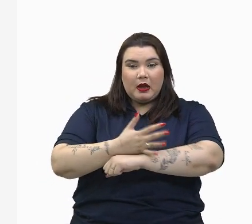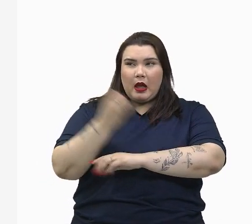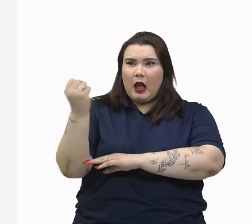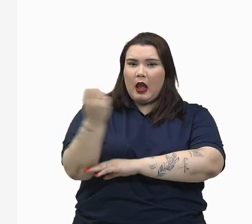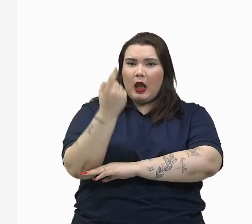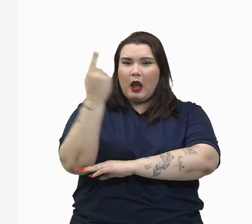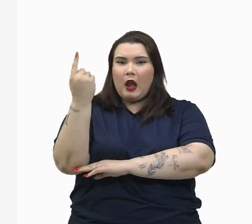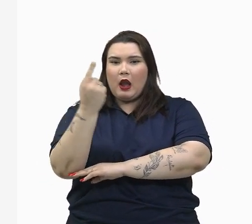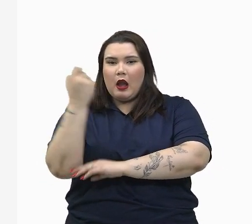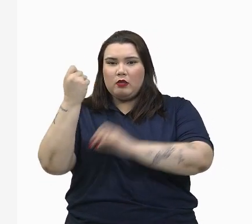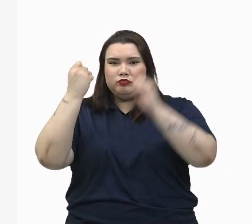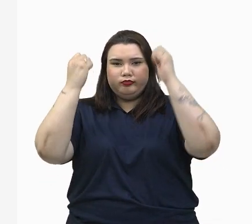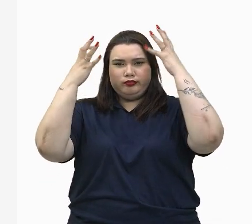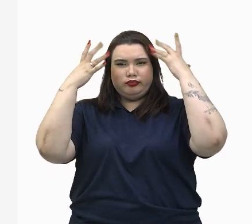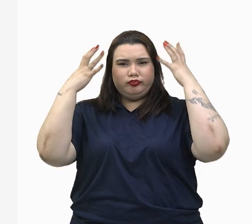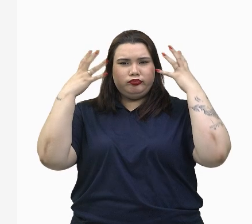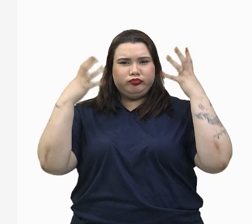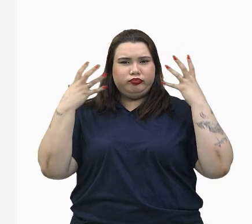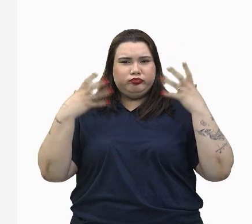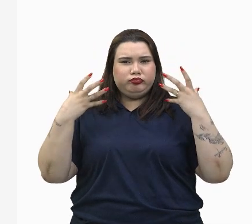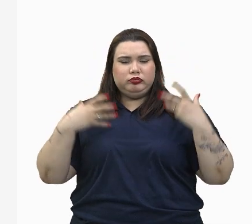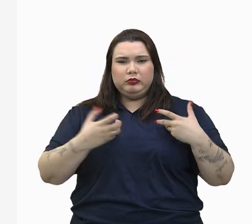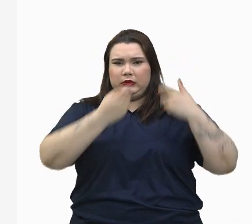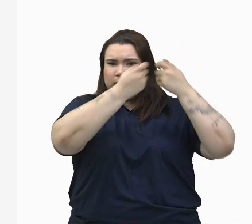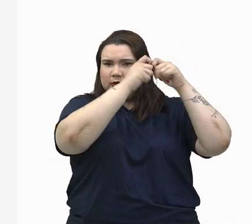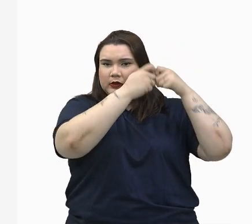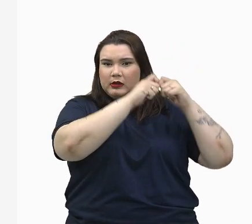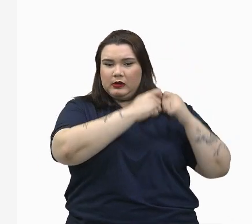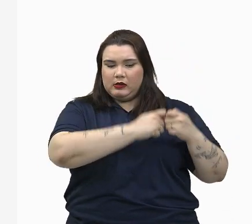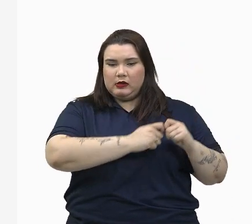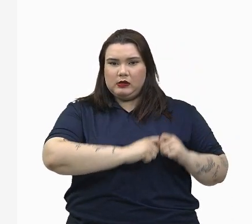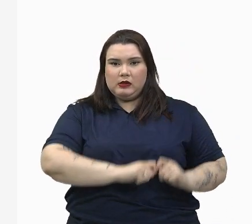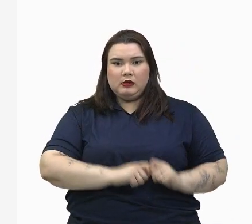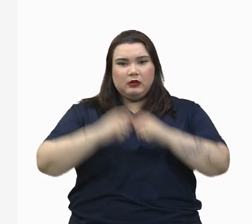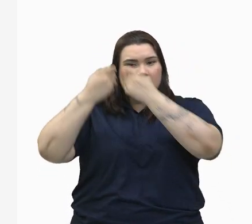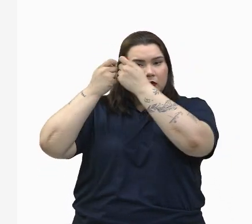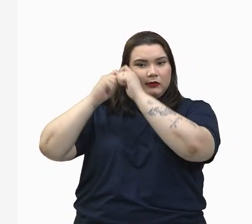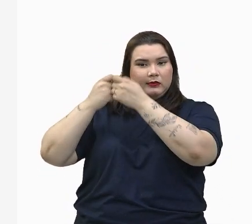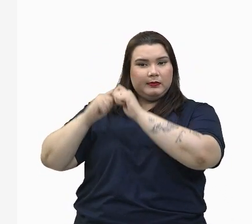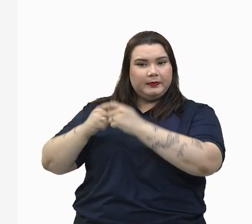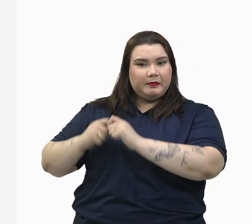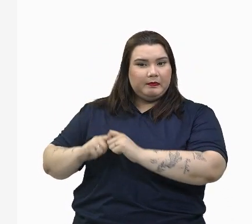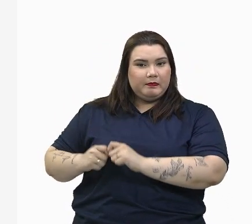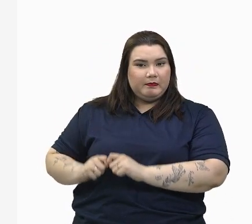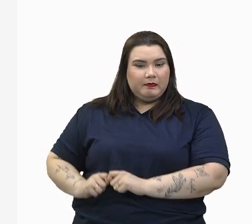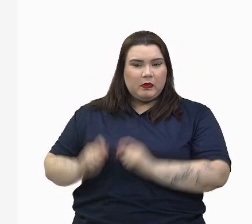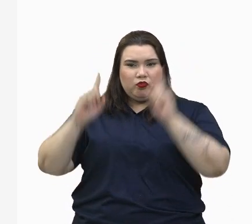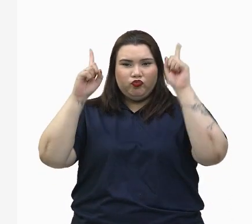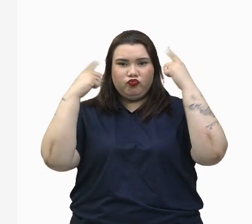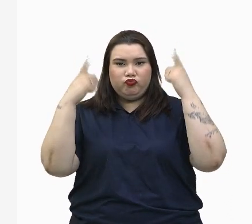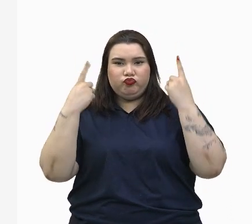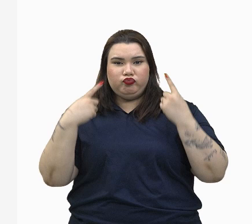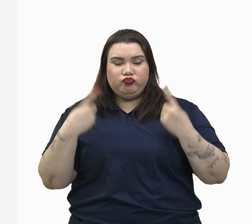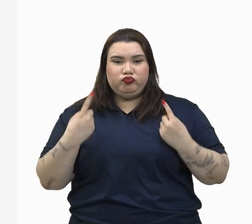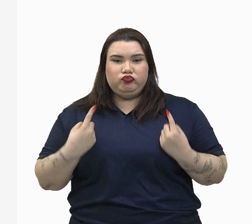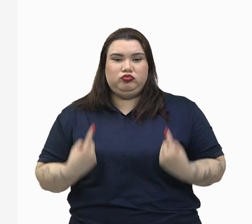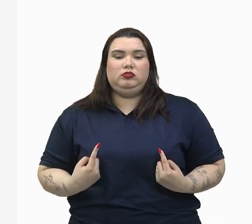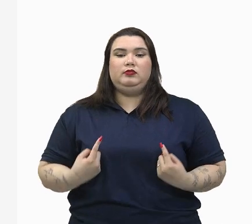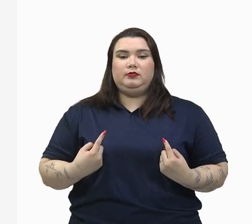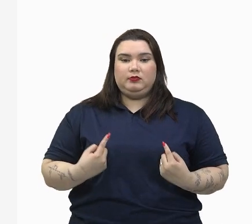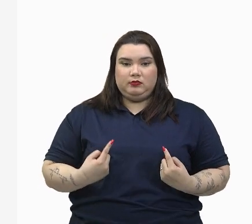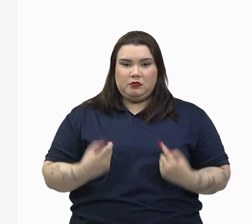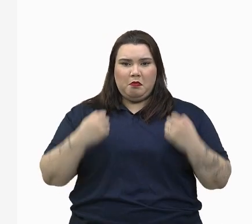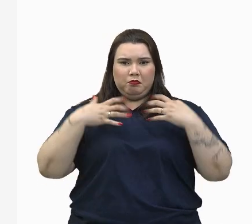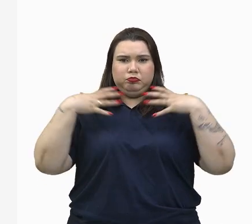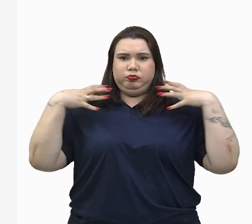brancas e altas e têm longos cabelos trançados e enrolados na cabeça. São musculosas e andam nuas